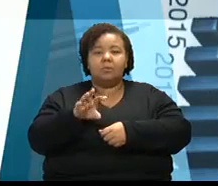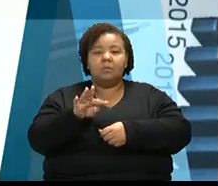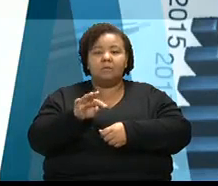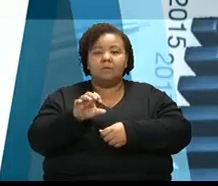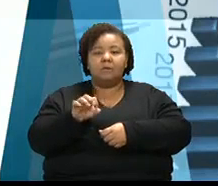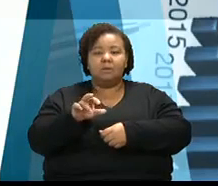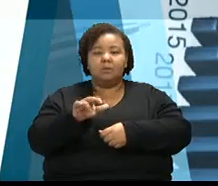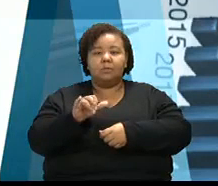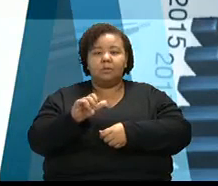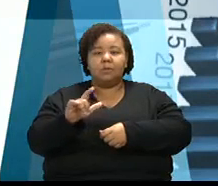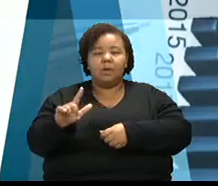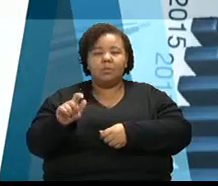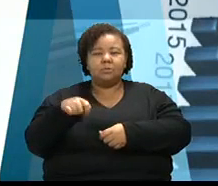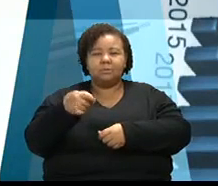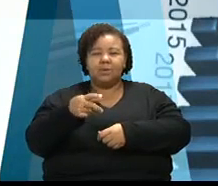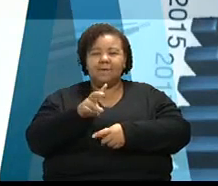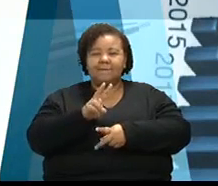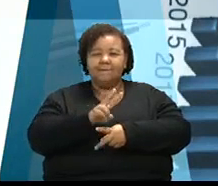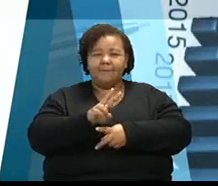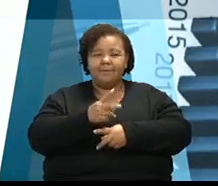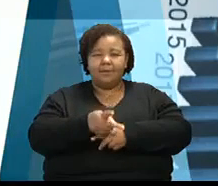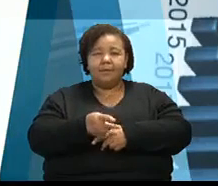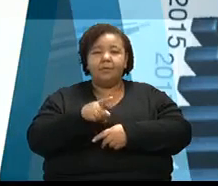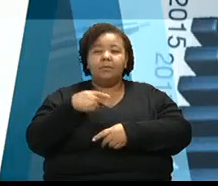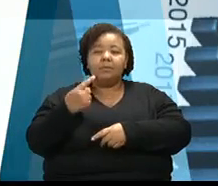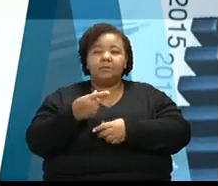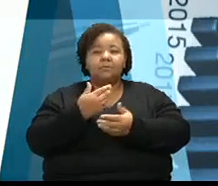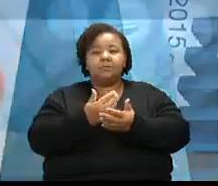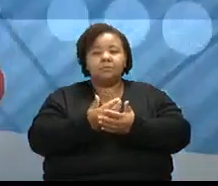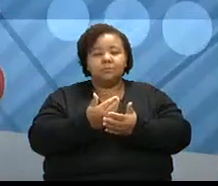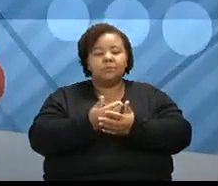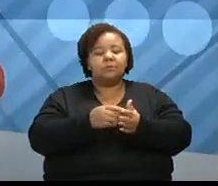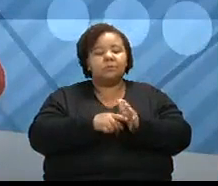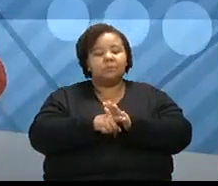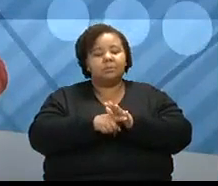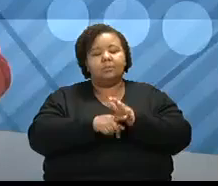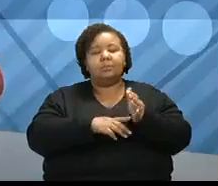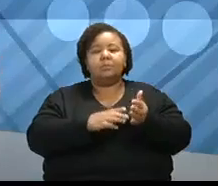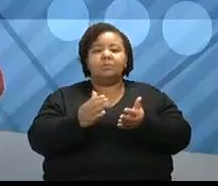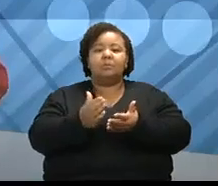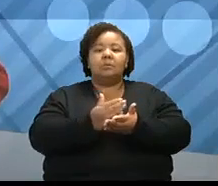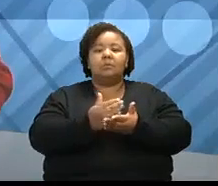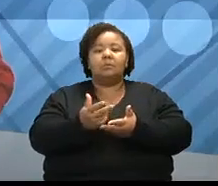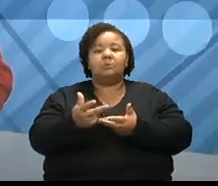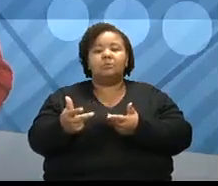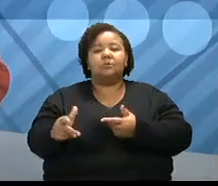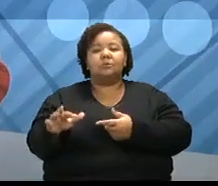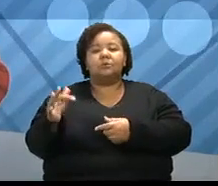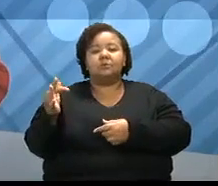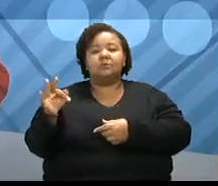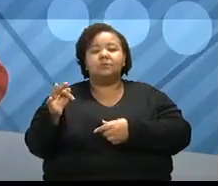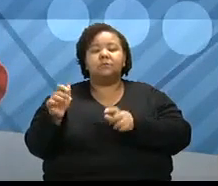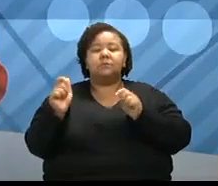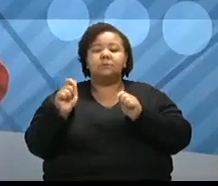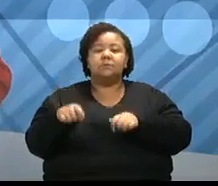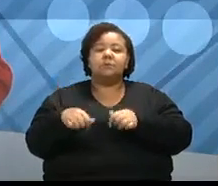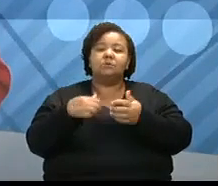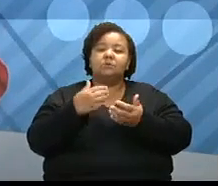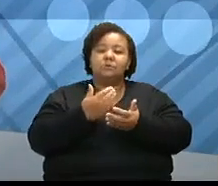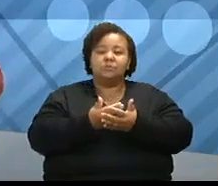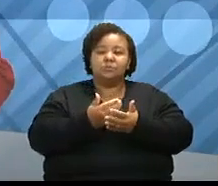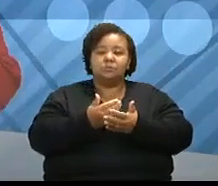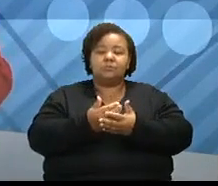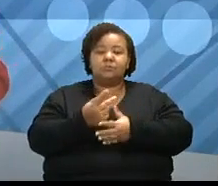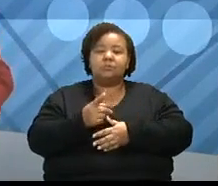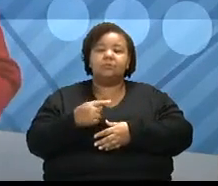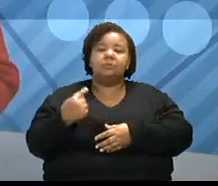investigar alguns outros tipos de integrais que podem ser calculadas, algumas outras funções que podem ser estudadas e,